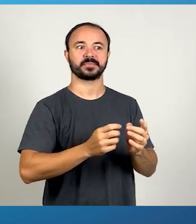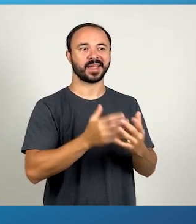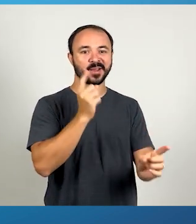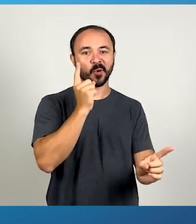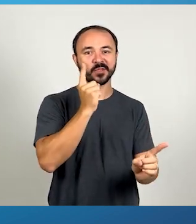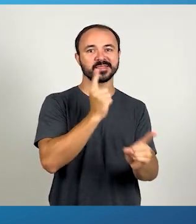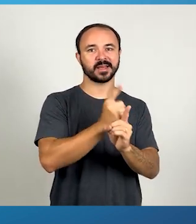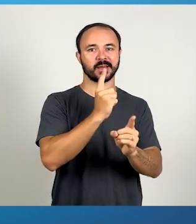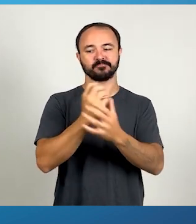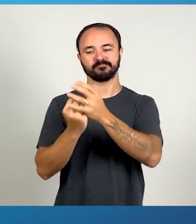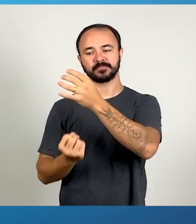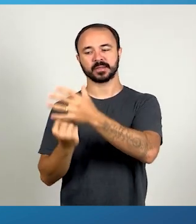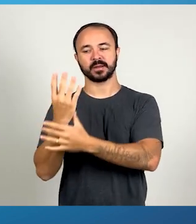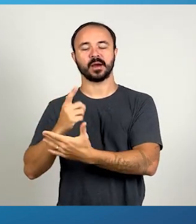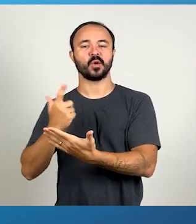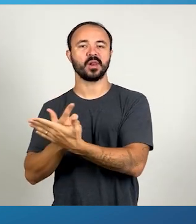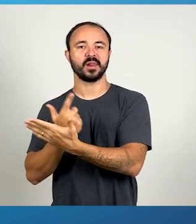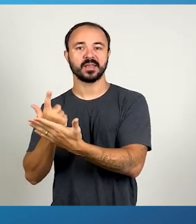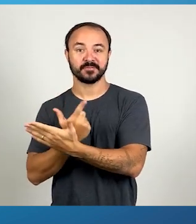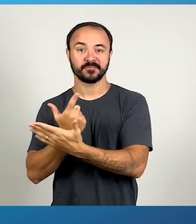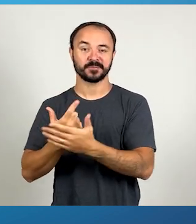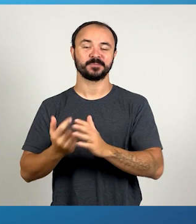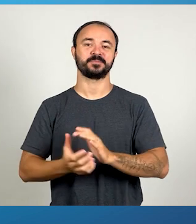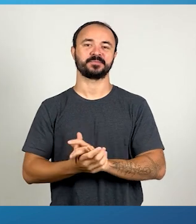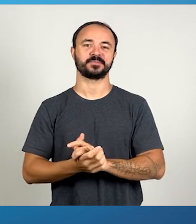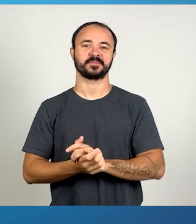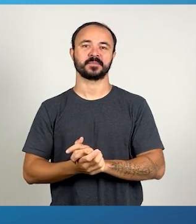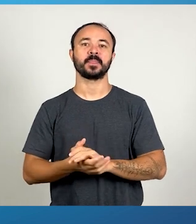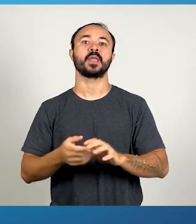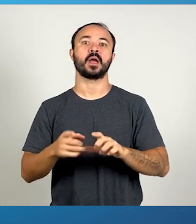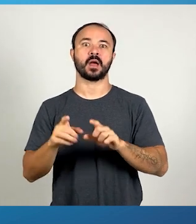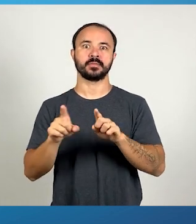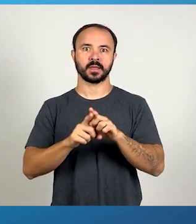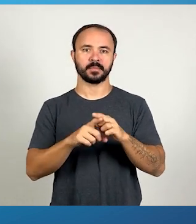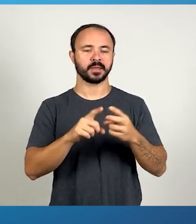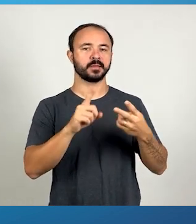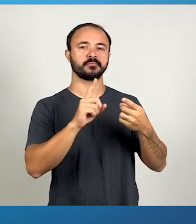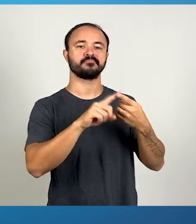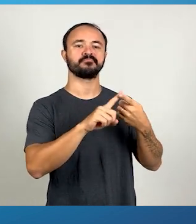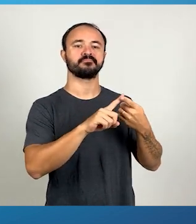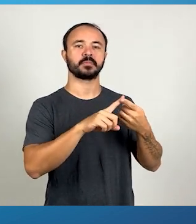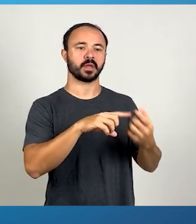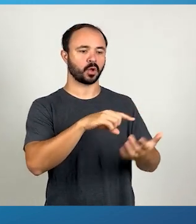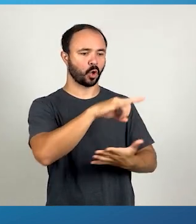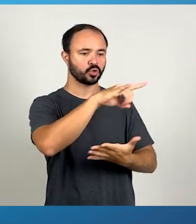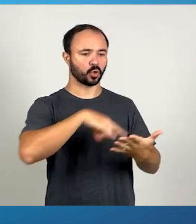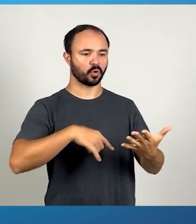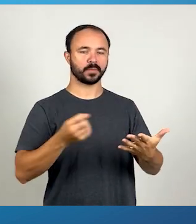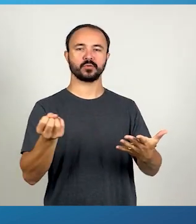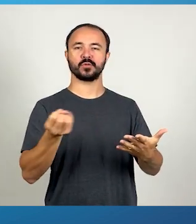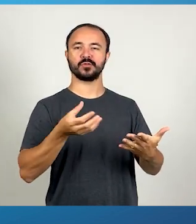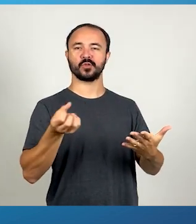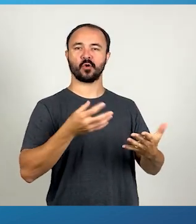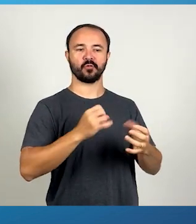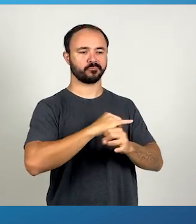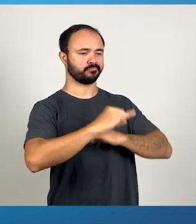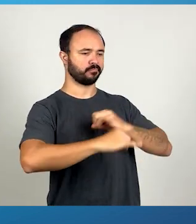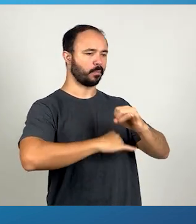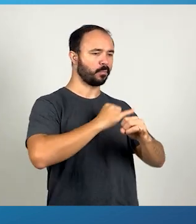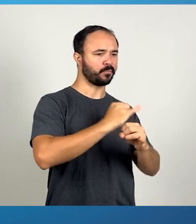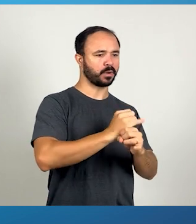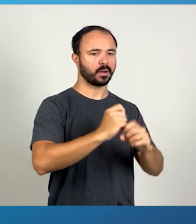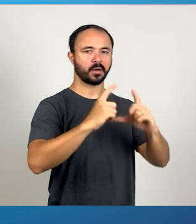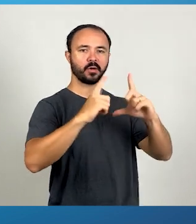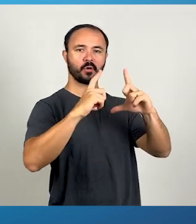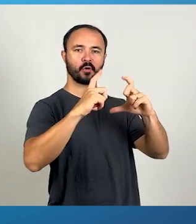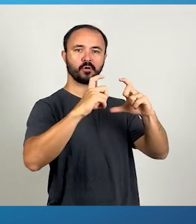lá aqui em cima, já um documento moderno, uma identidade com foto digital, QR Code, é